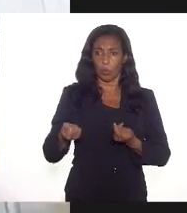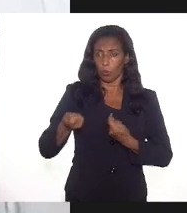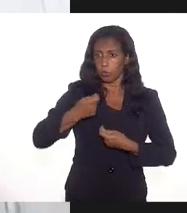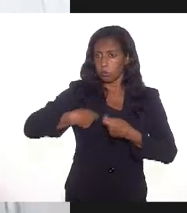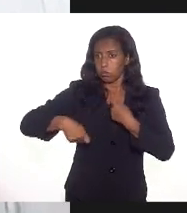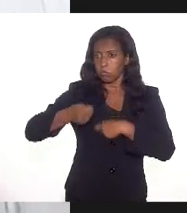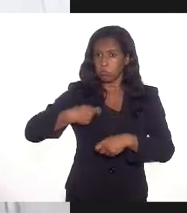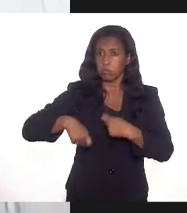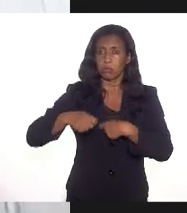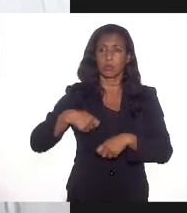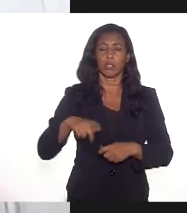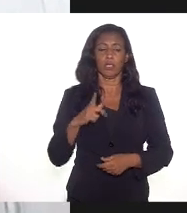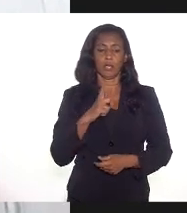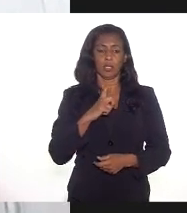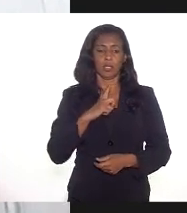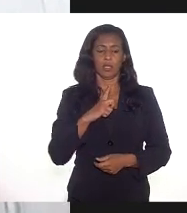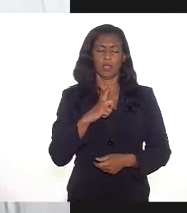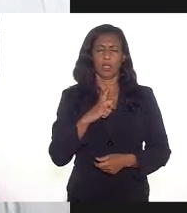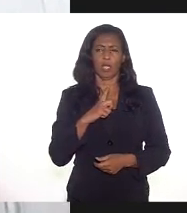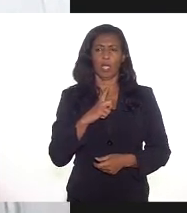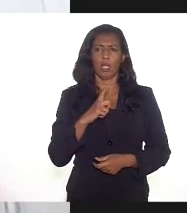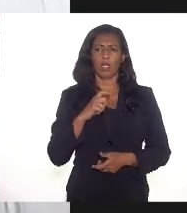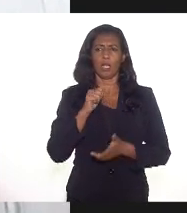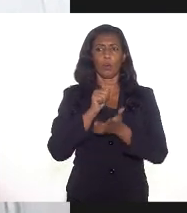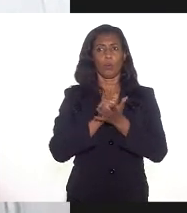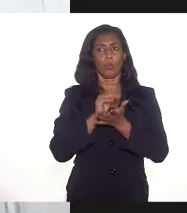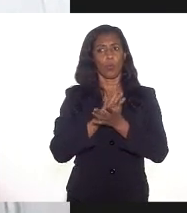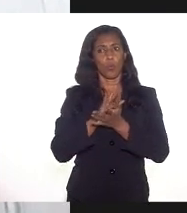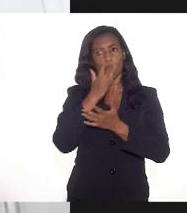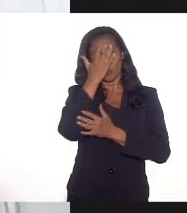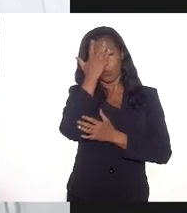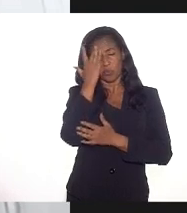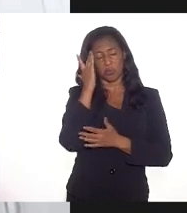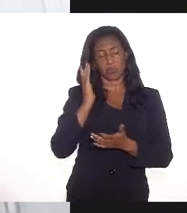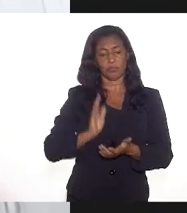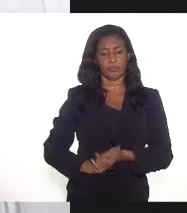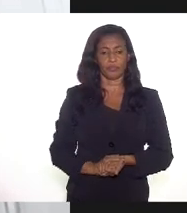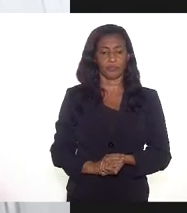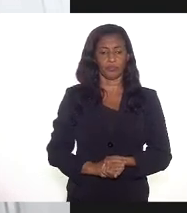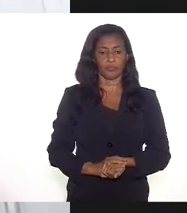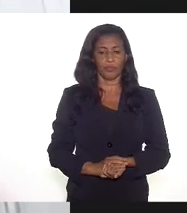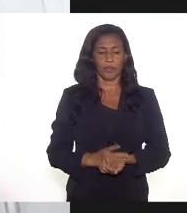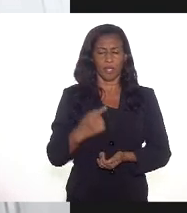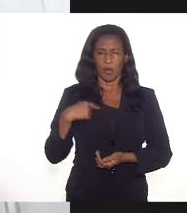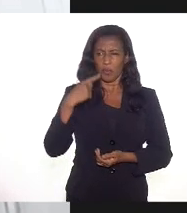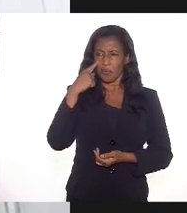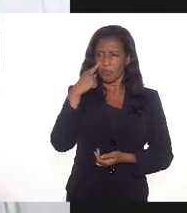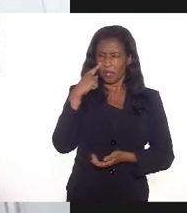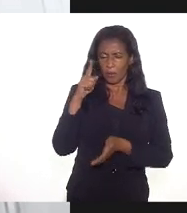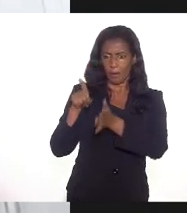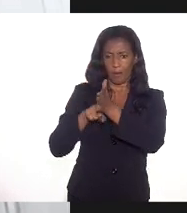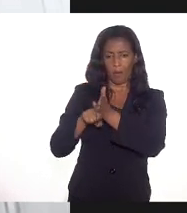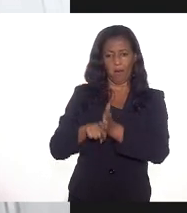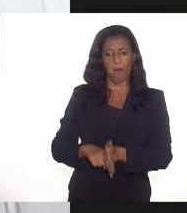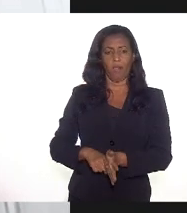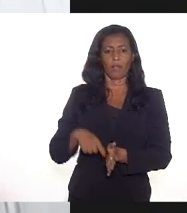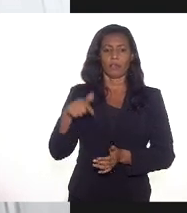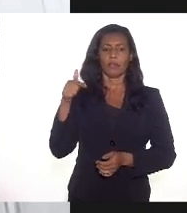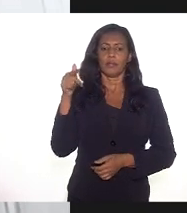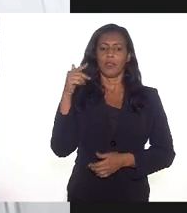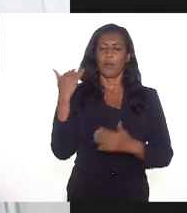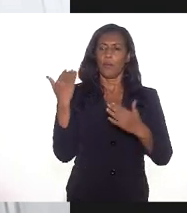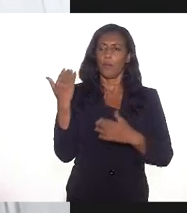administrativos que, inclusive, geram alguma punição ao cidadão. Eu identifiquei aqui numa pesquisa que existe o projeto 2329